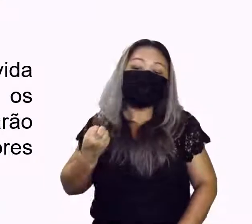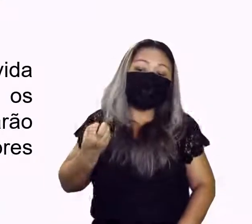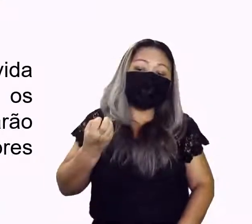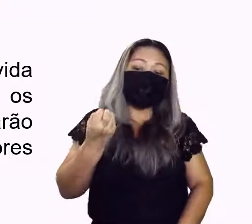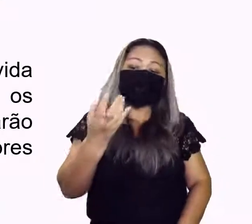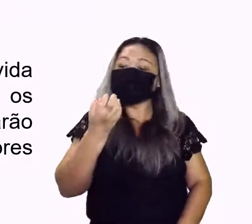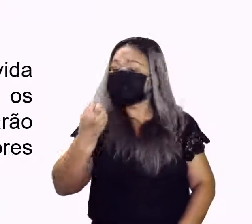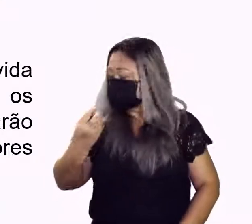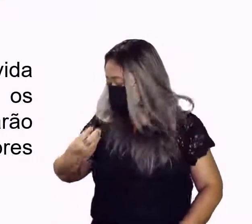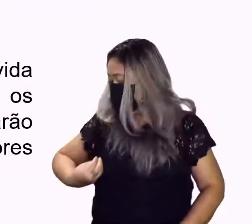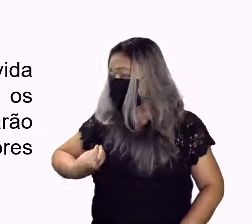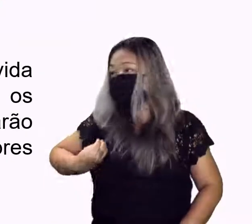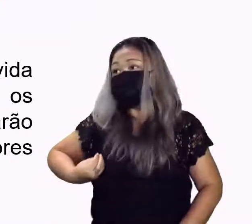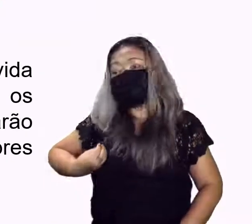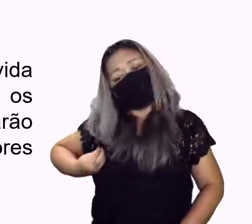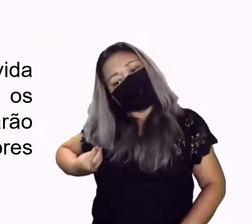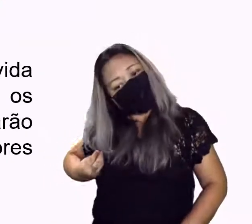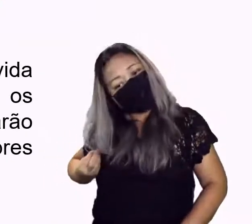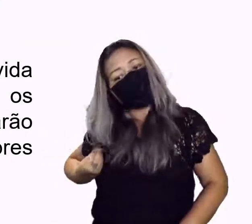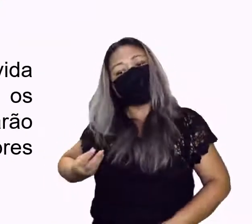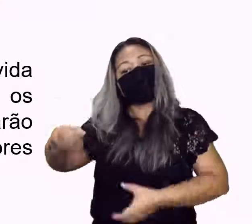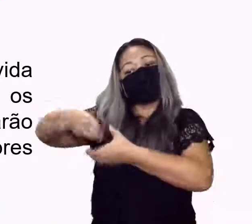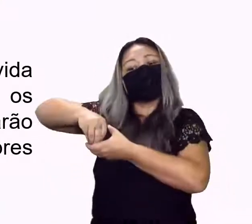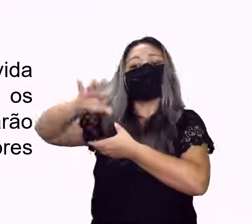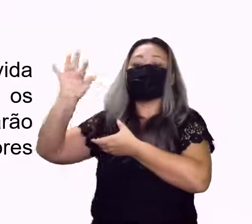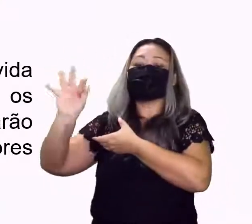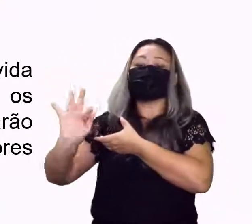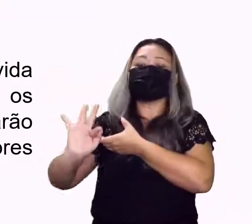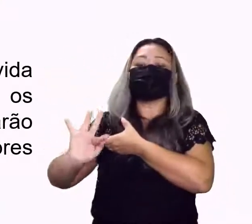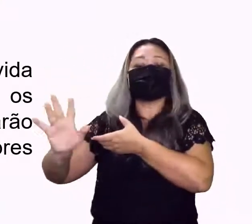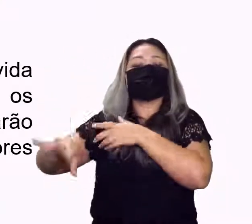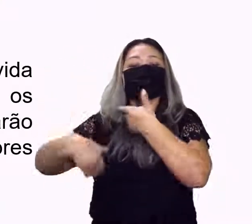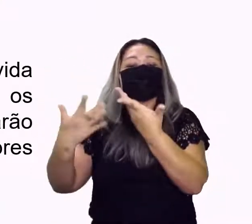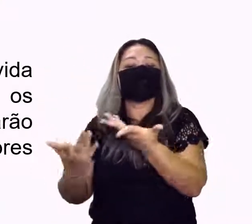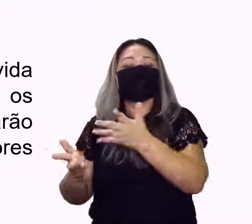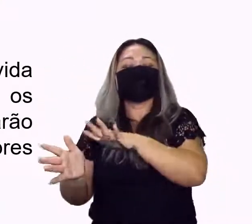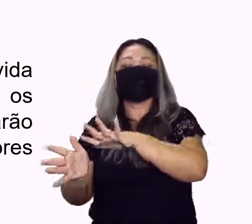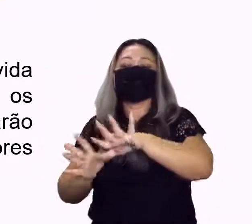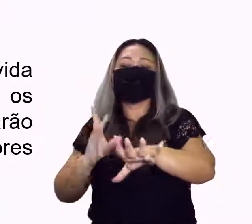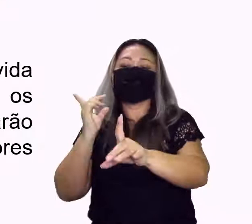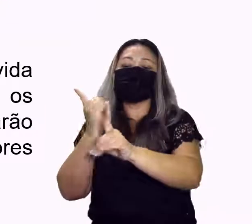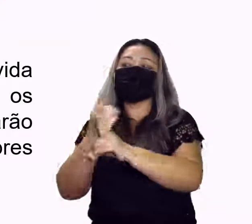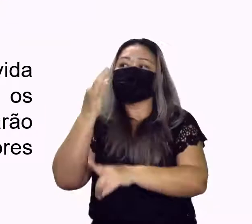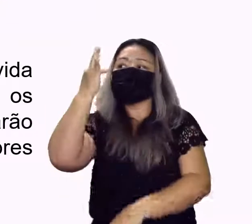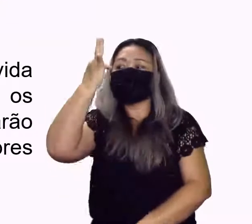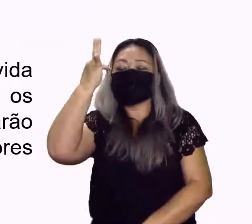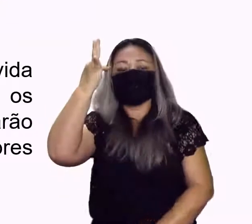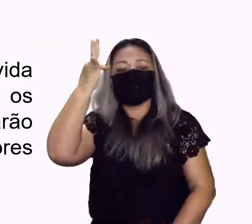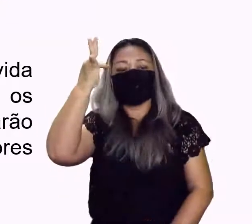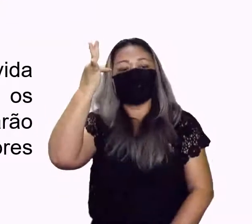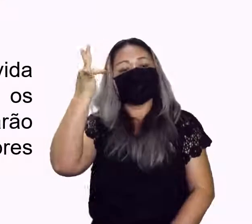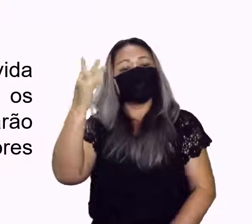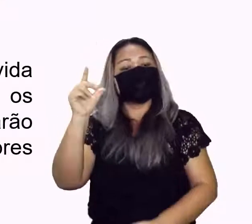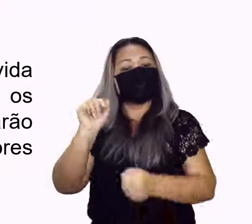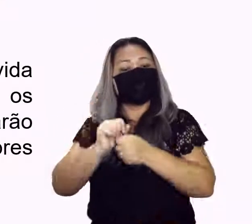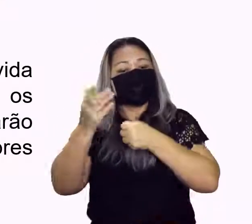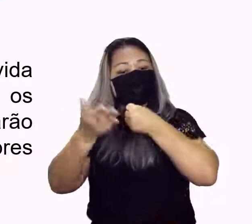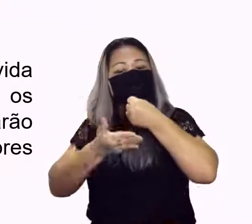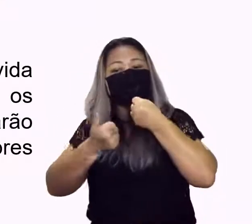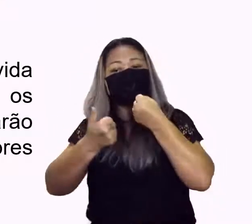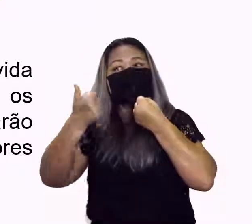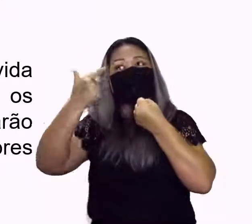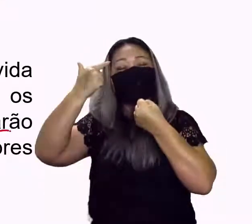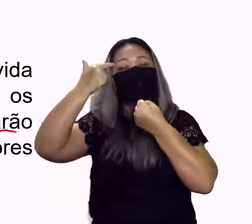toda a sua vida buscá-la. Ó, encontraremos na filosofia os fundamentos e as reflexões